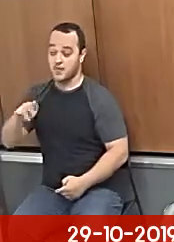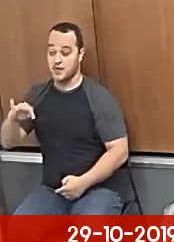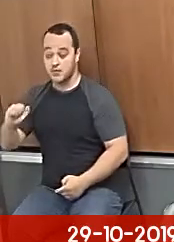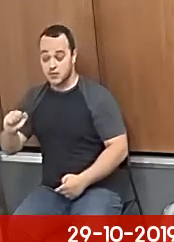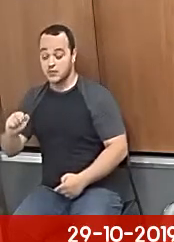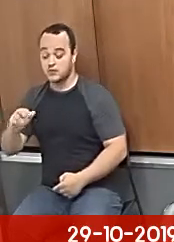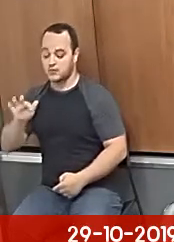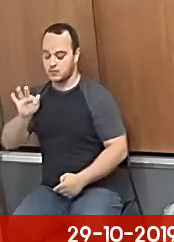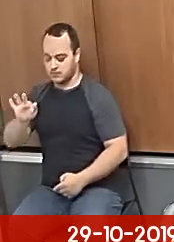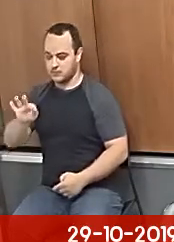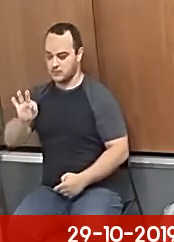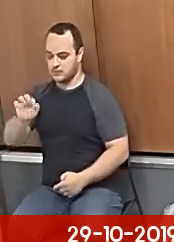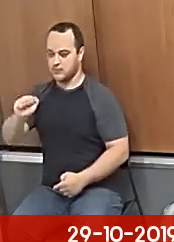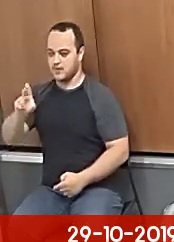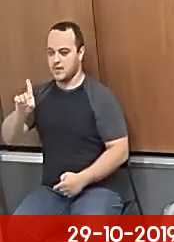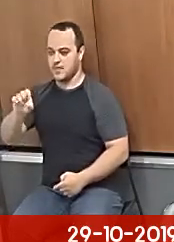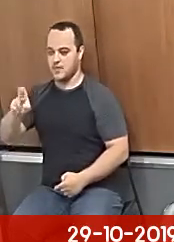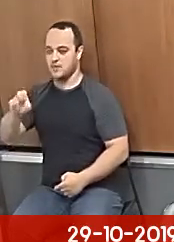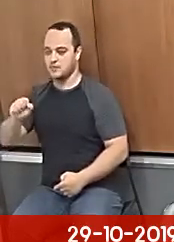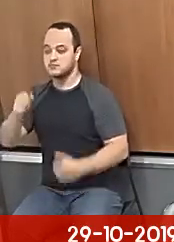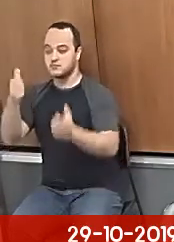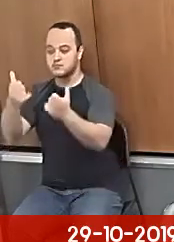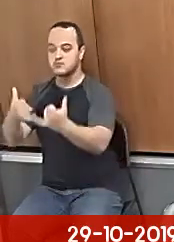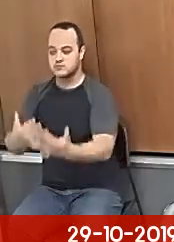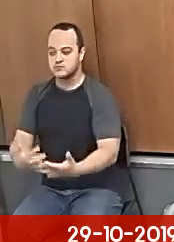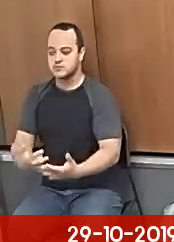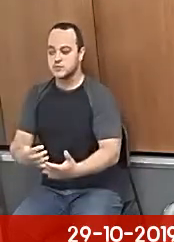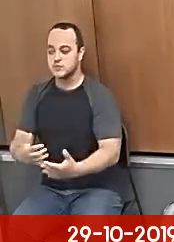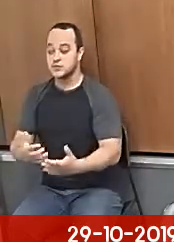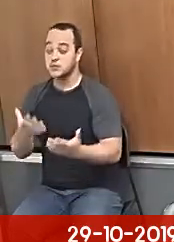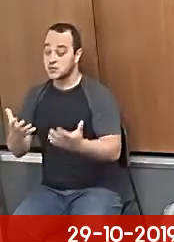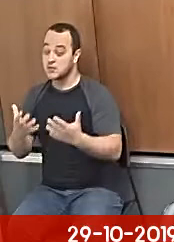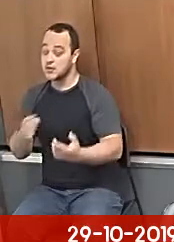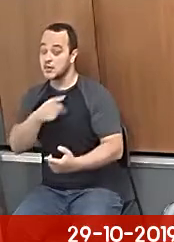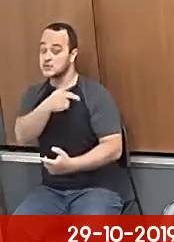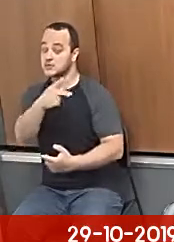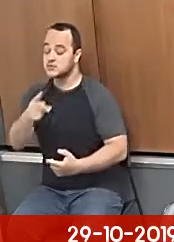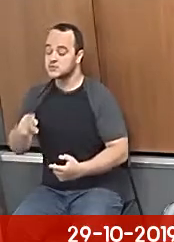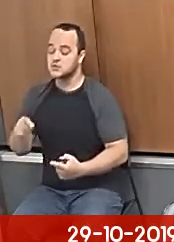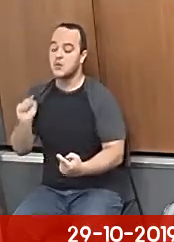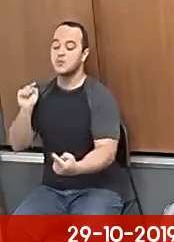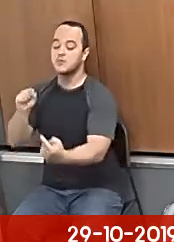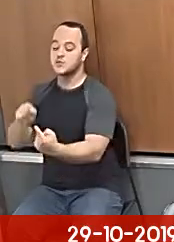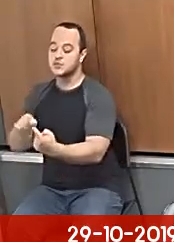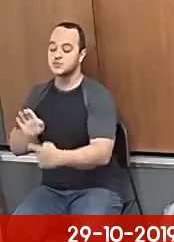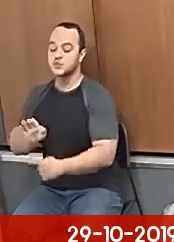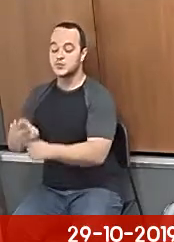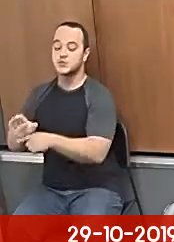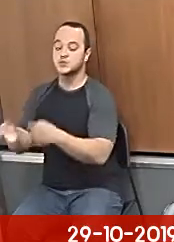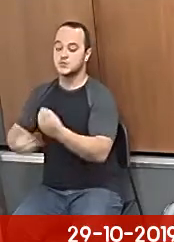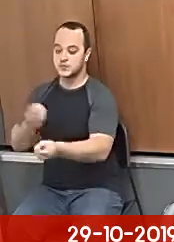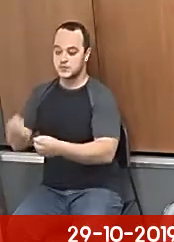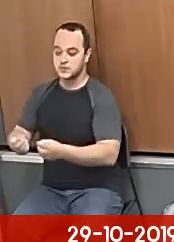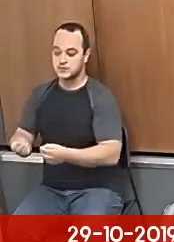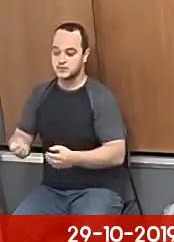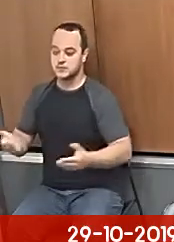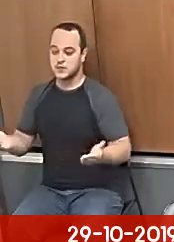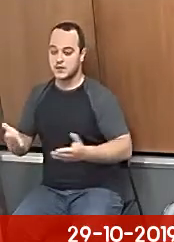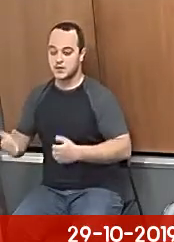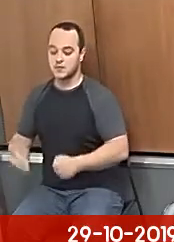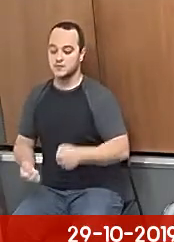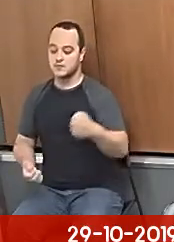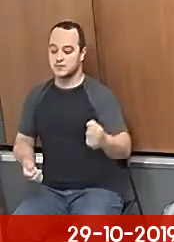forma. Então, nesse encaminhamento, eu queria ouvir primeiro a Federação, depois a Minas Arena. Então, representando a Federação Mineira de